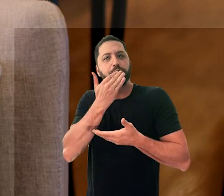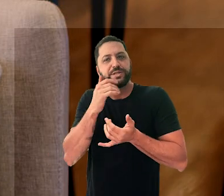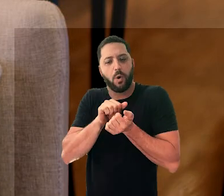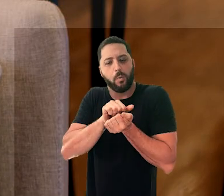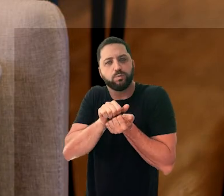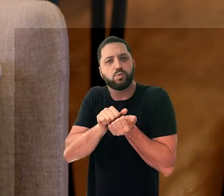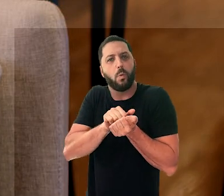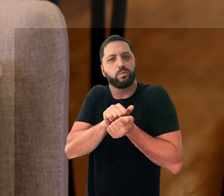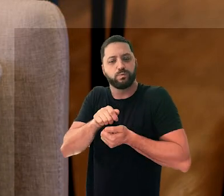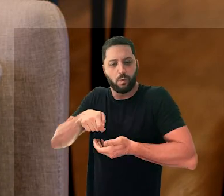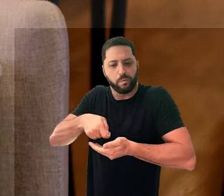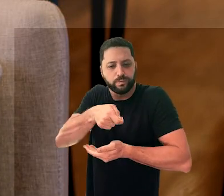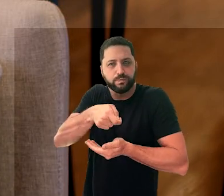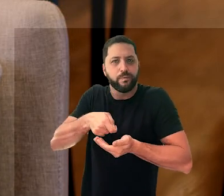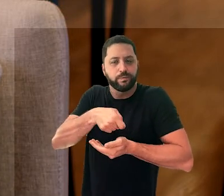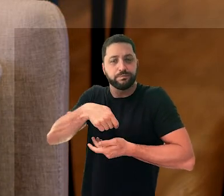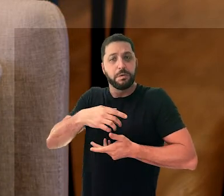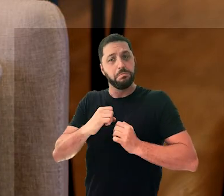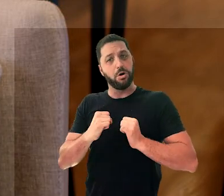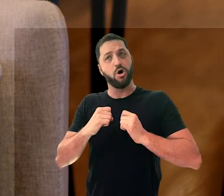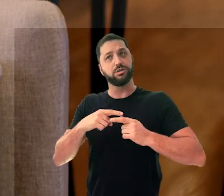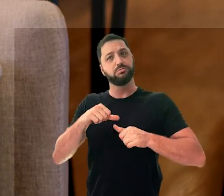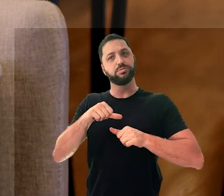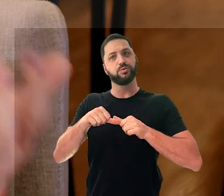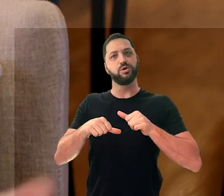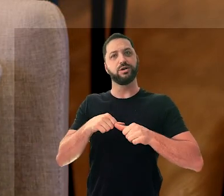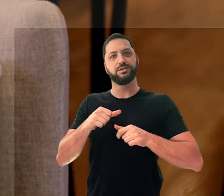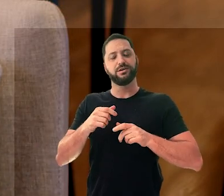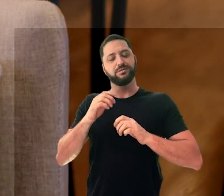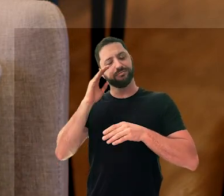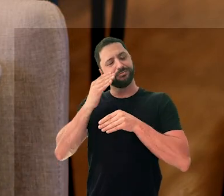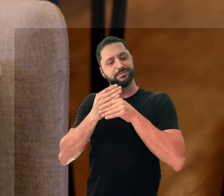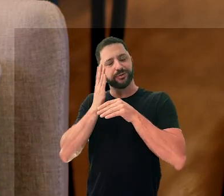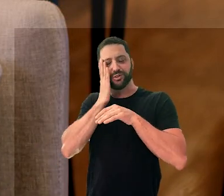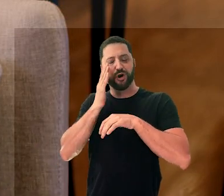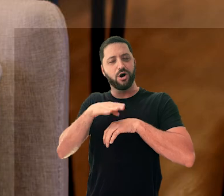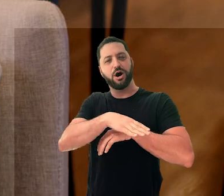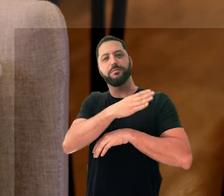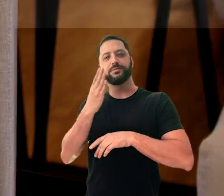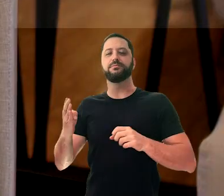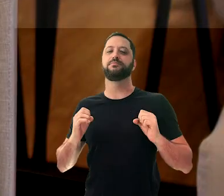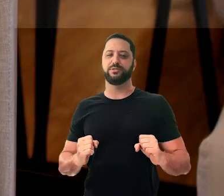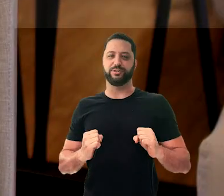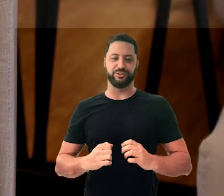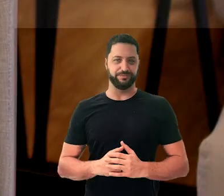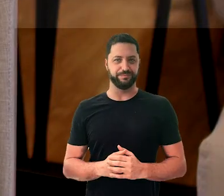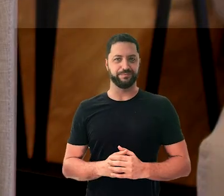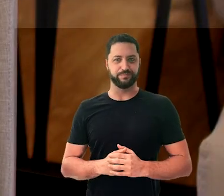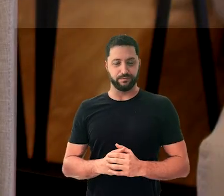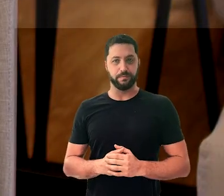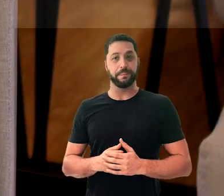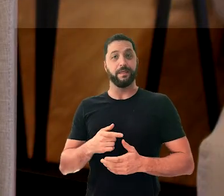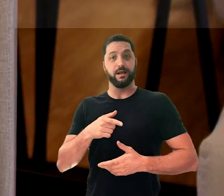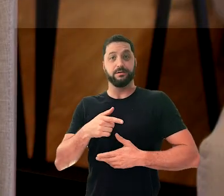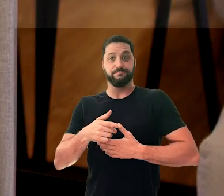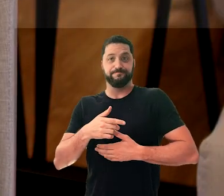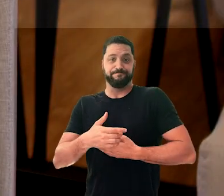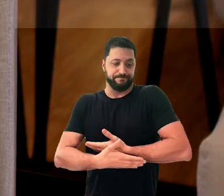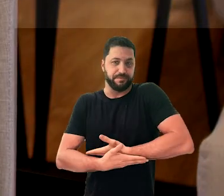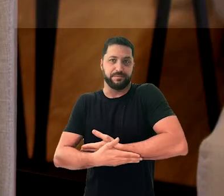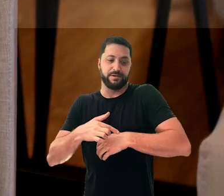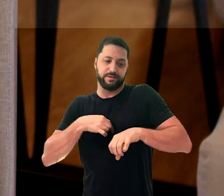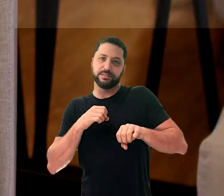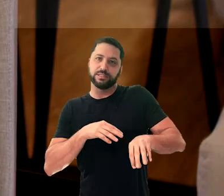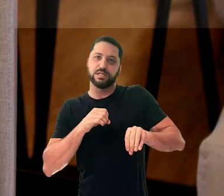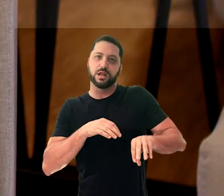gente já consegue ajudar os bebês a dormir a noite inteira sem precisar se alimentar. O dormir humanizado, ensinar a